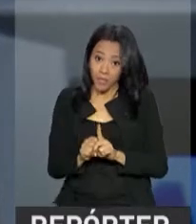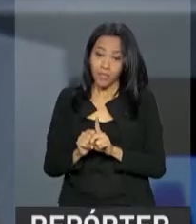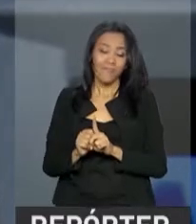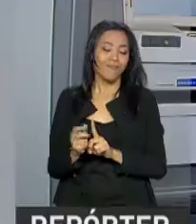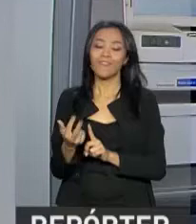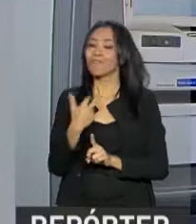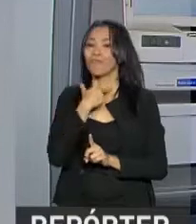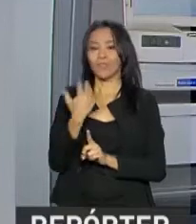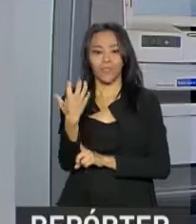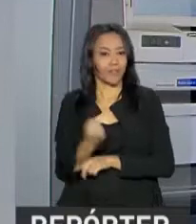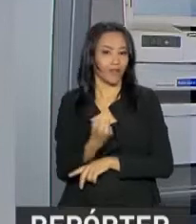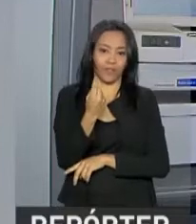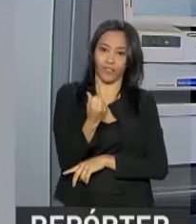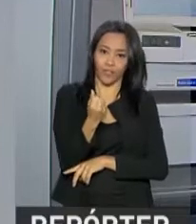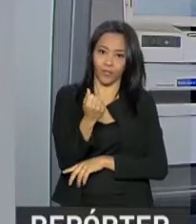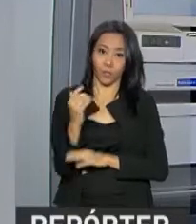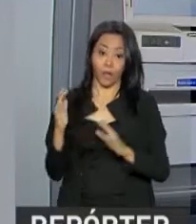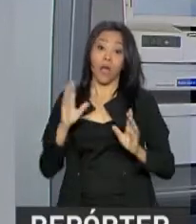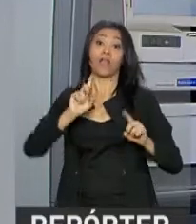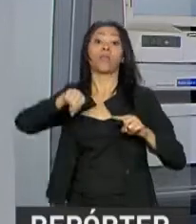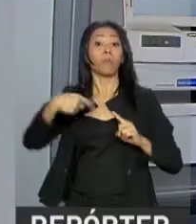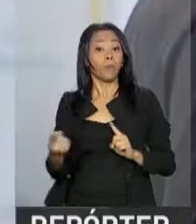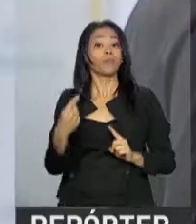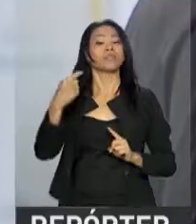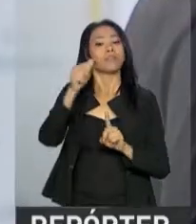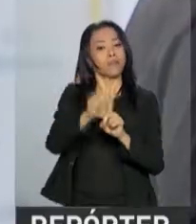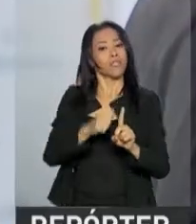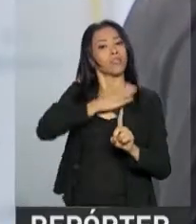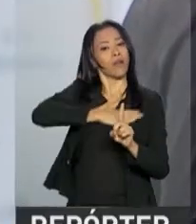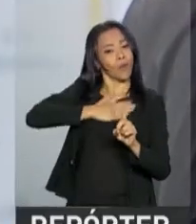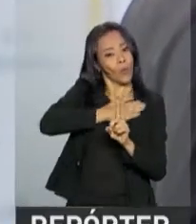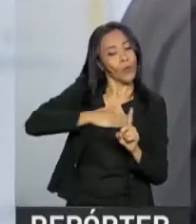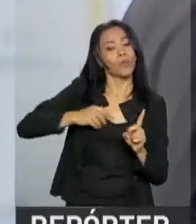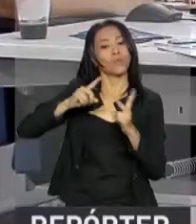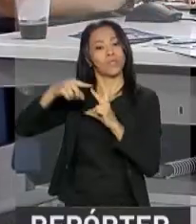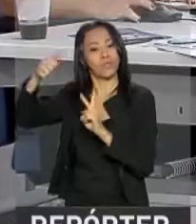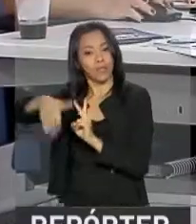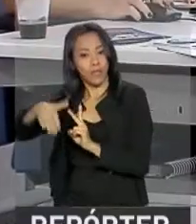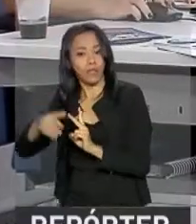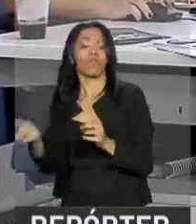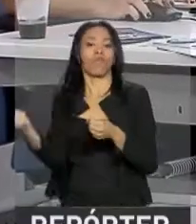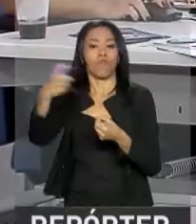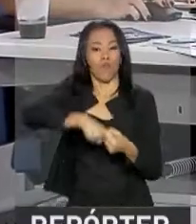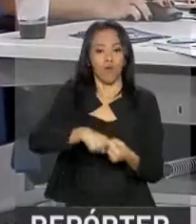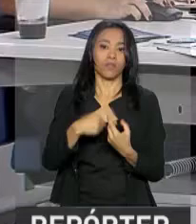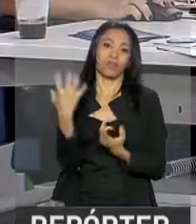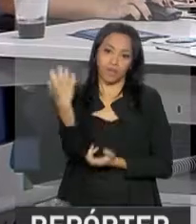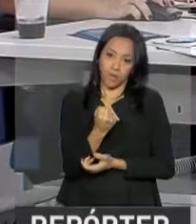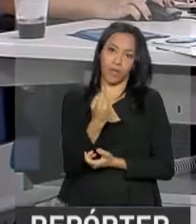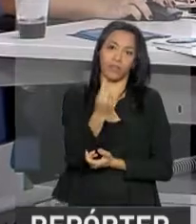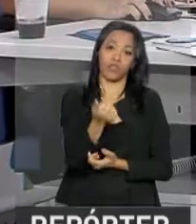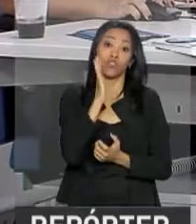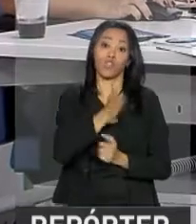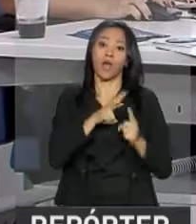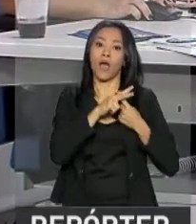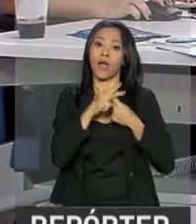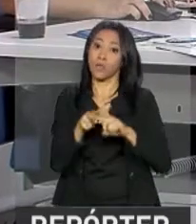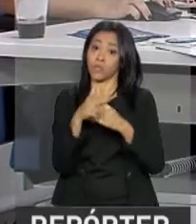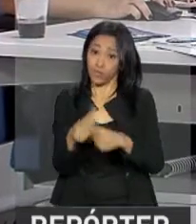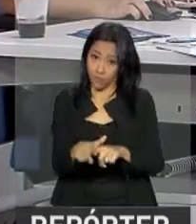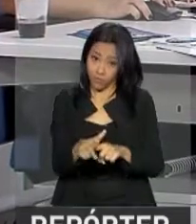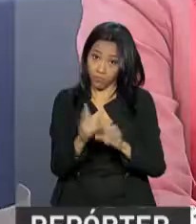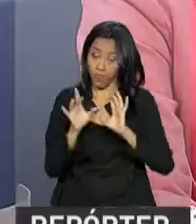permitidos sax entre agosto e setembro os pagamentos voltam a ser feitos já com os valores reajustados para